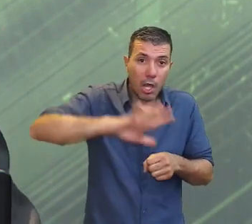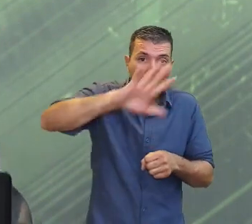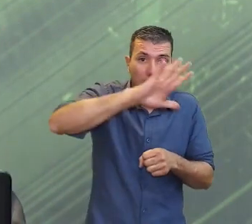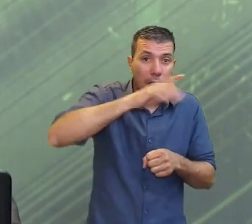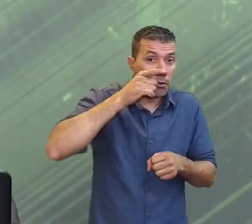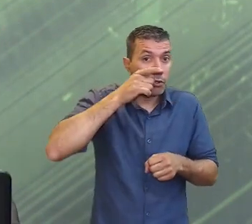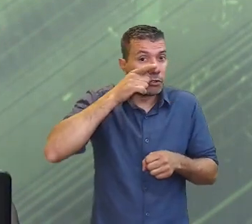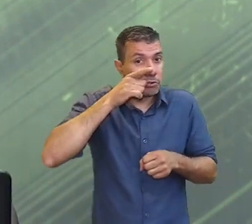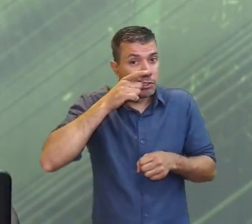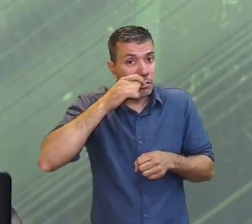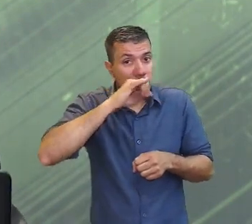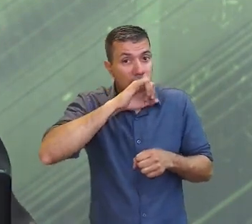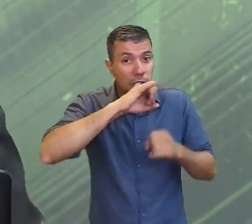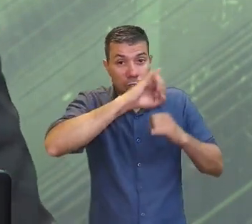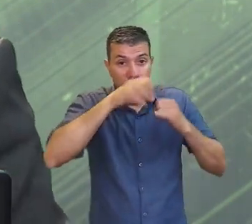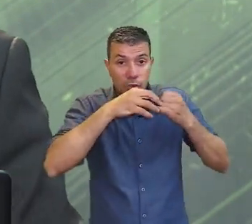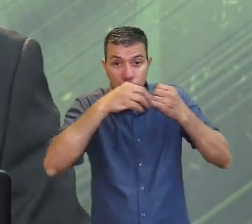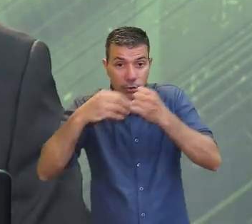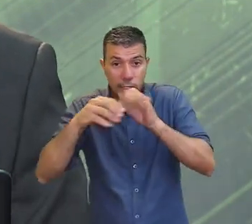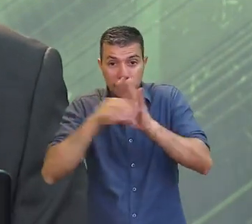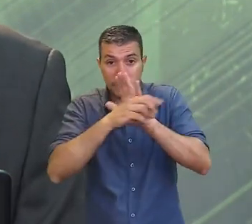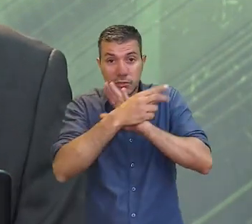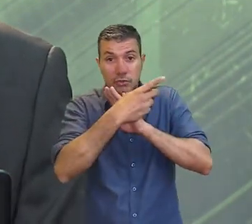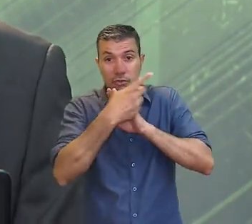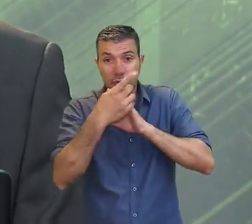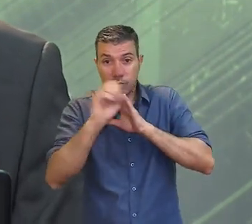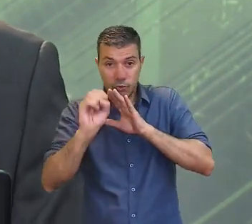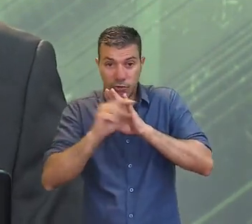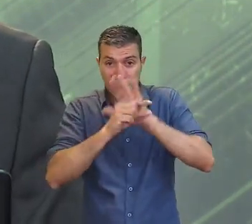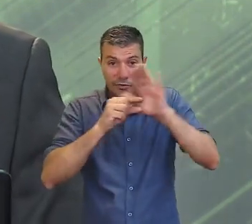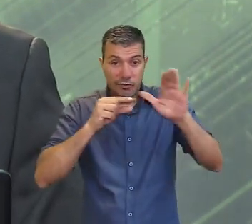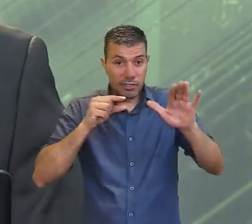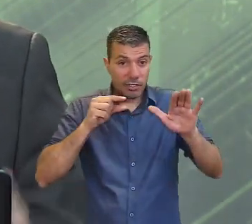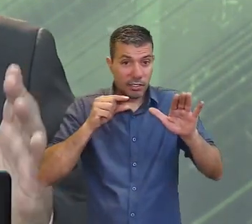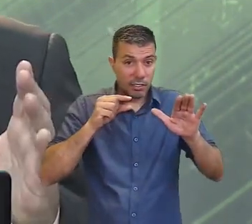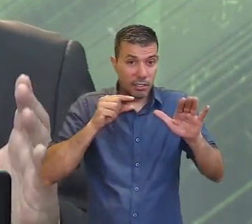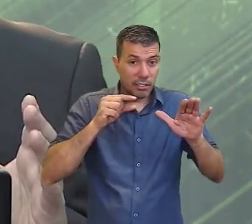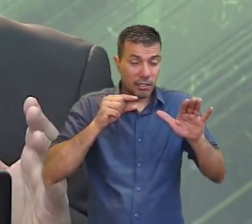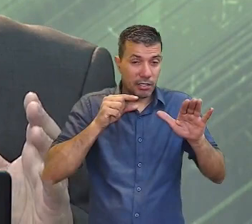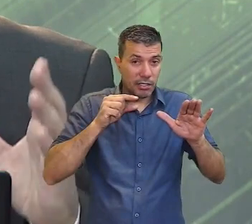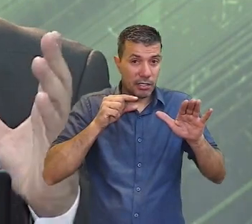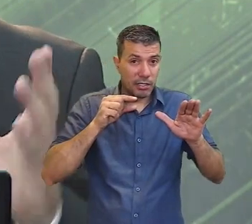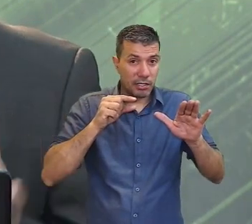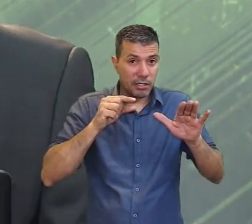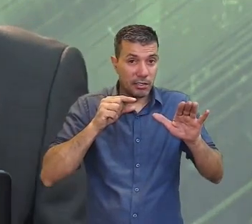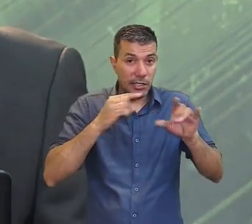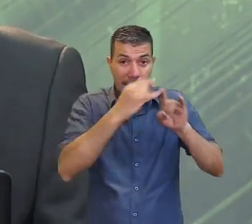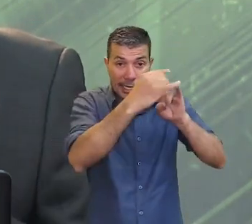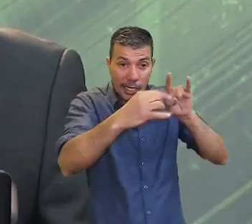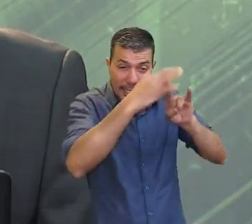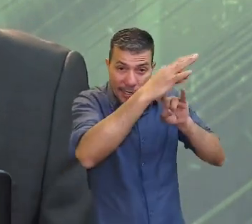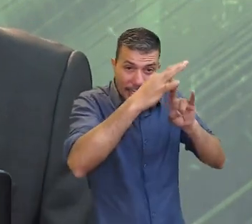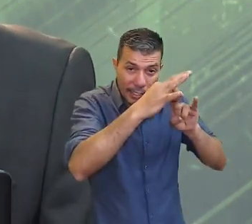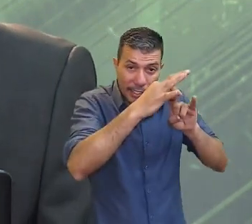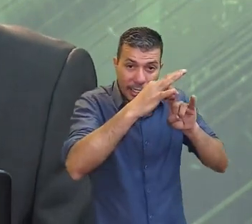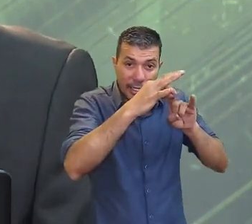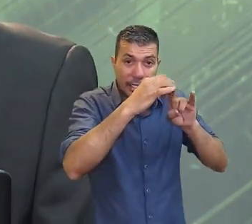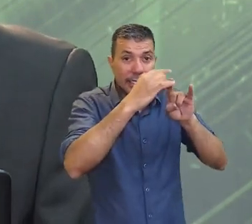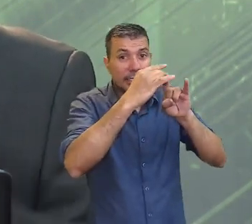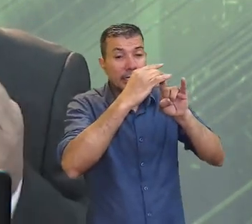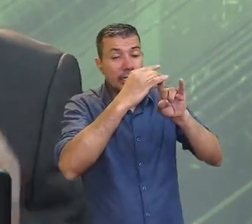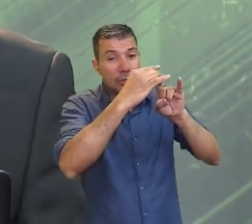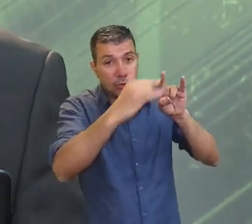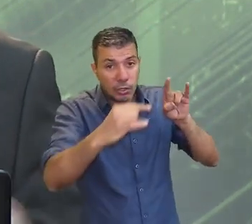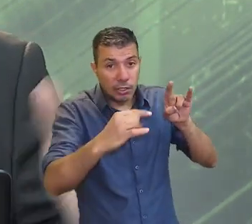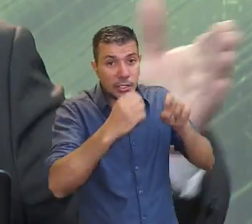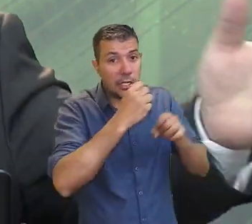conferir depois também em Josué capítulo 18, verso 1. Mas a primeira tenda construída foi construída por Moisés,